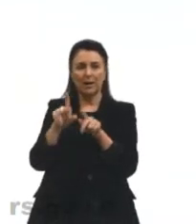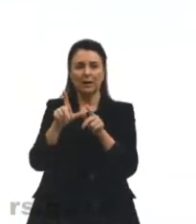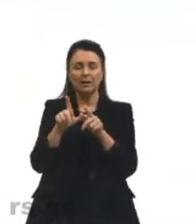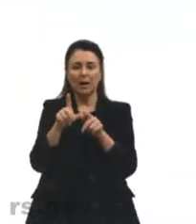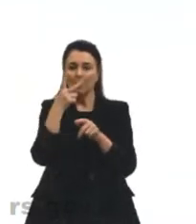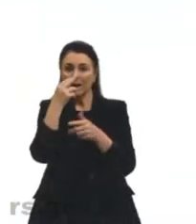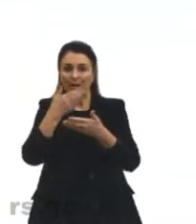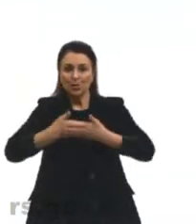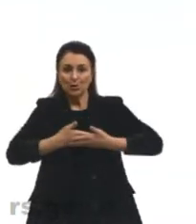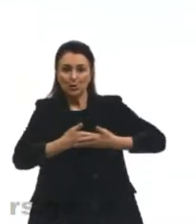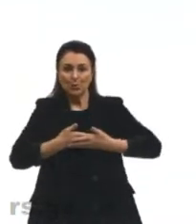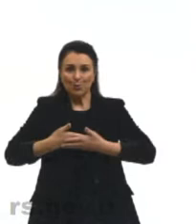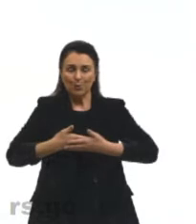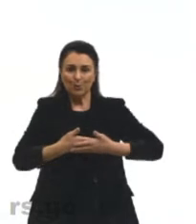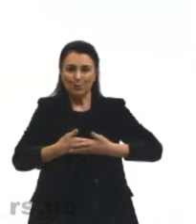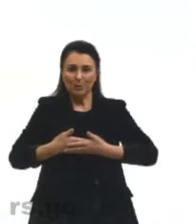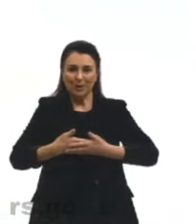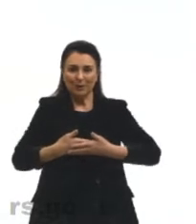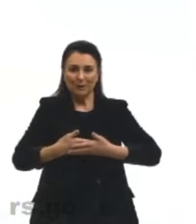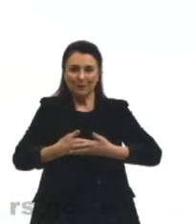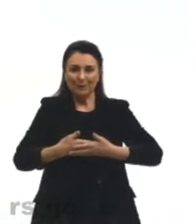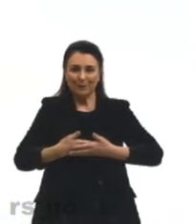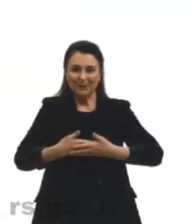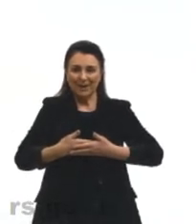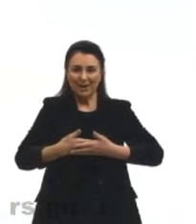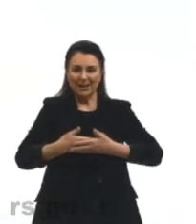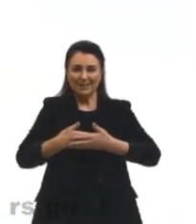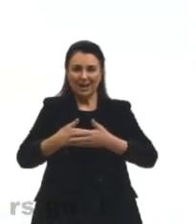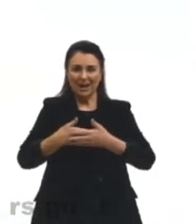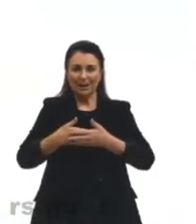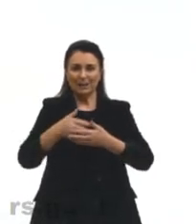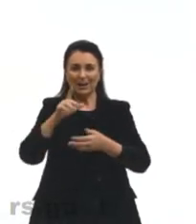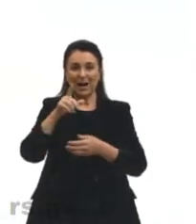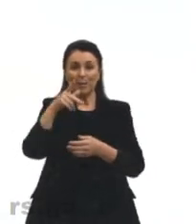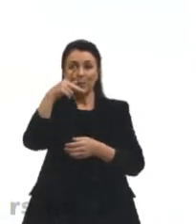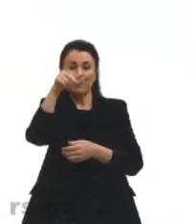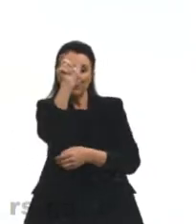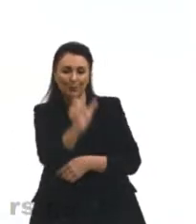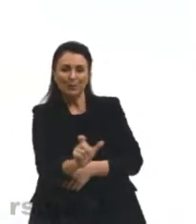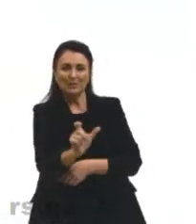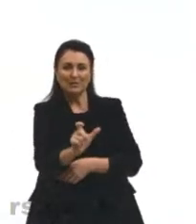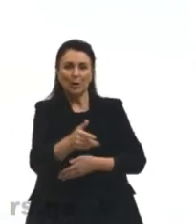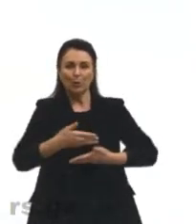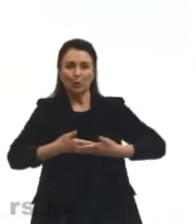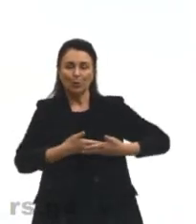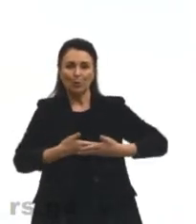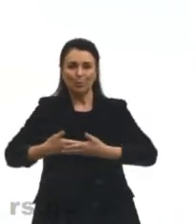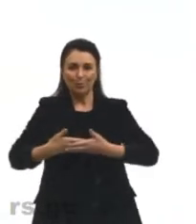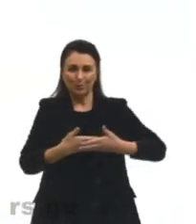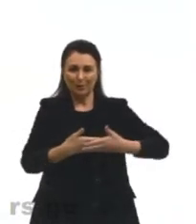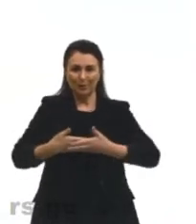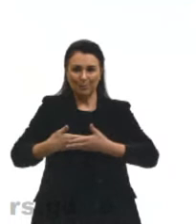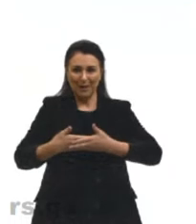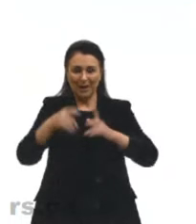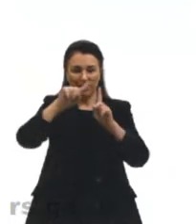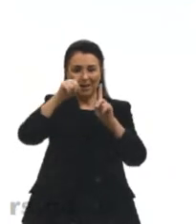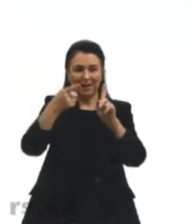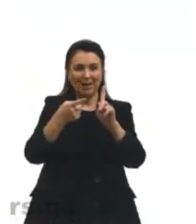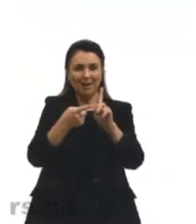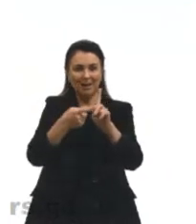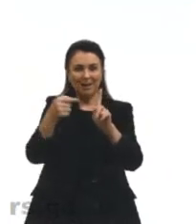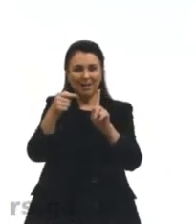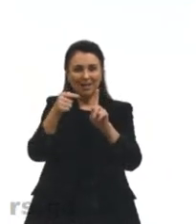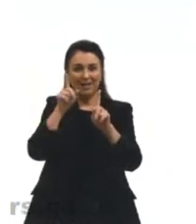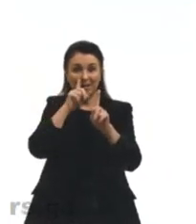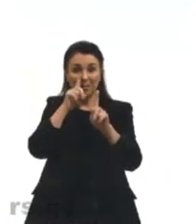fetal e o que que são nos demonstra aí né nos demonstra ritos fúnebres uma prática humana também muito